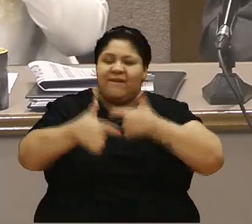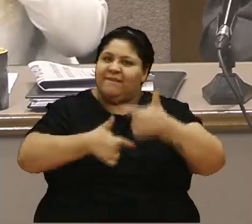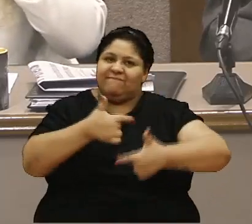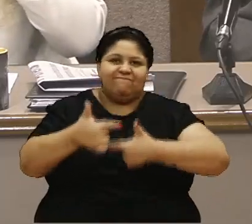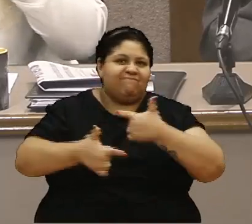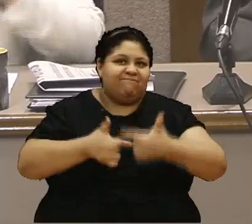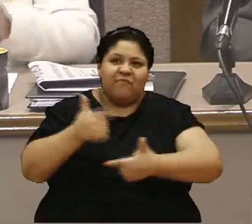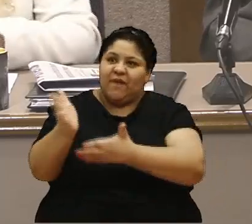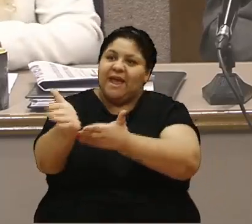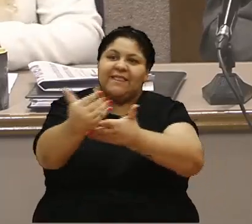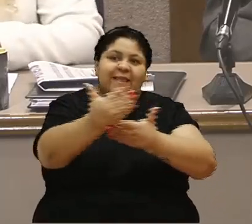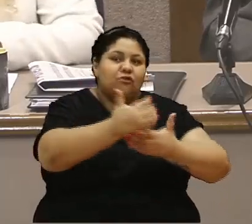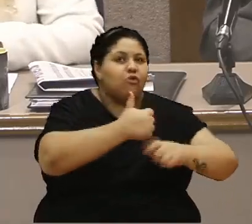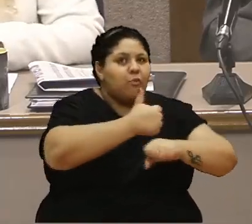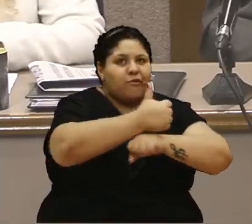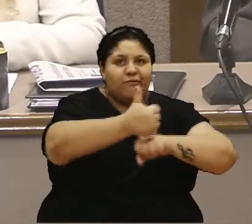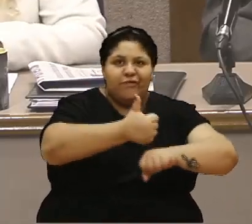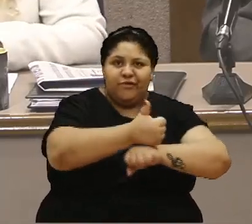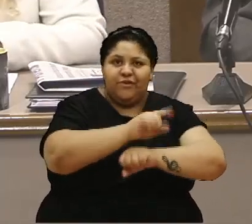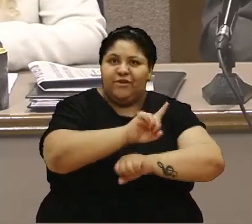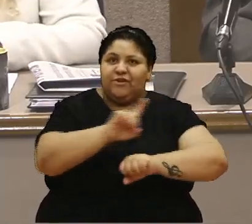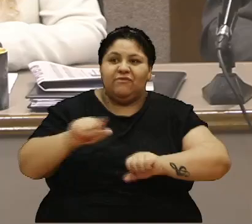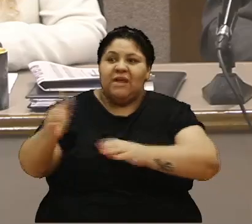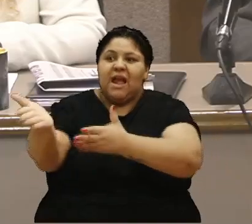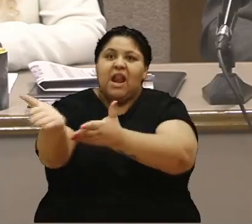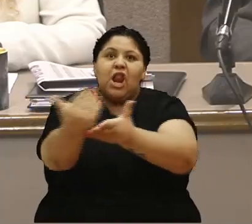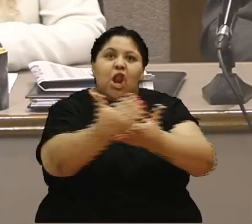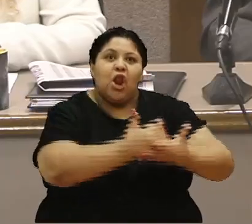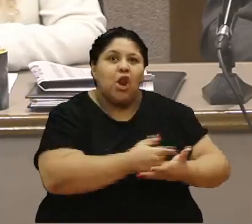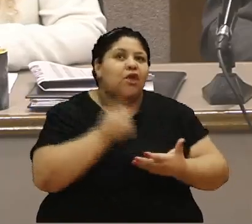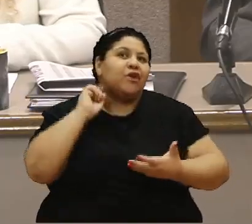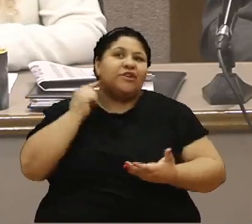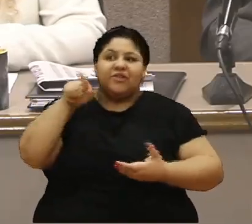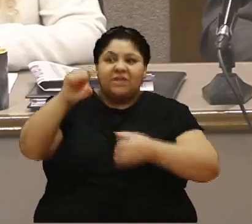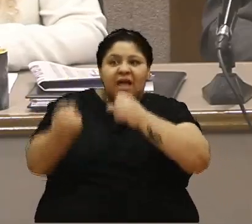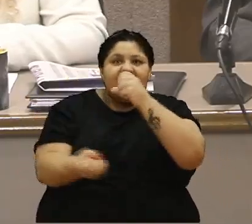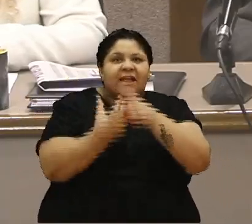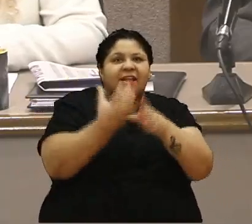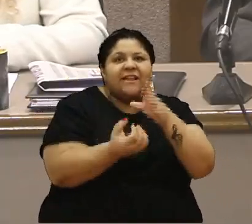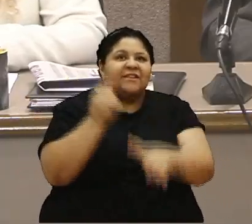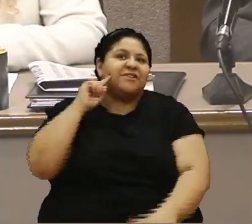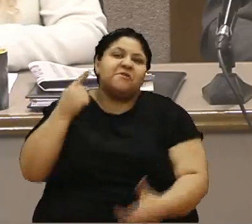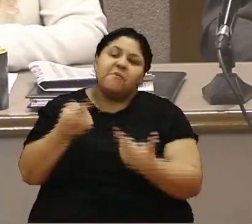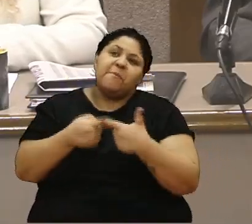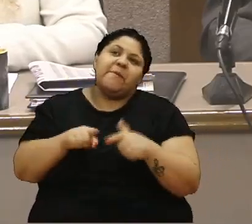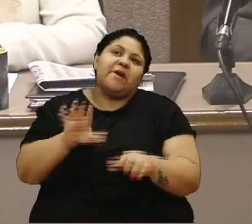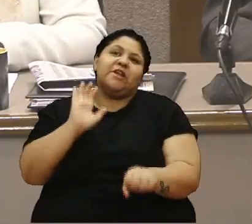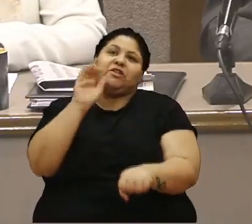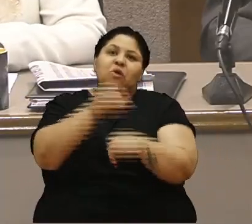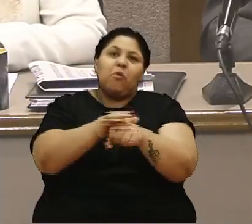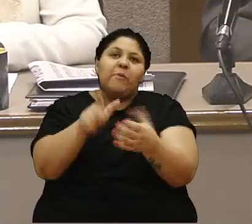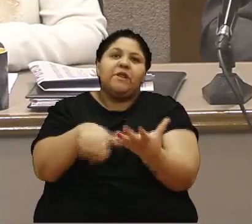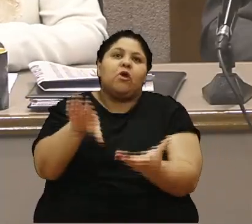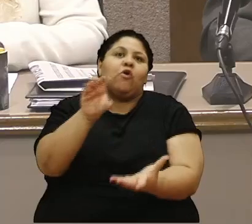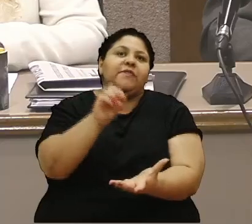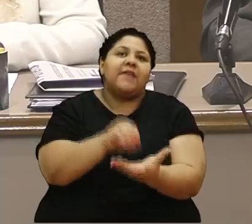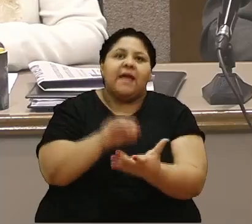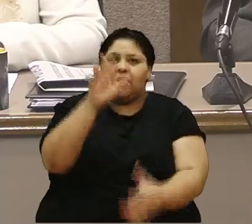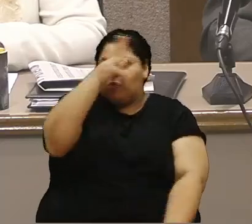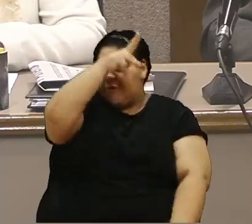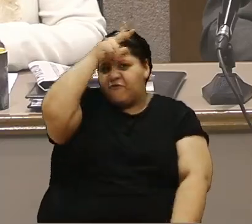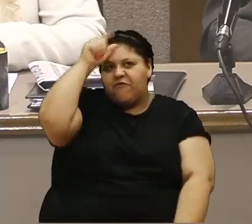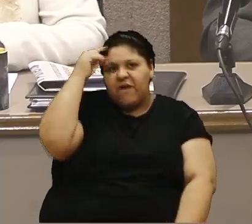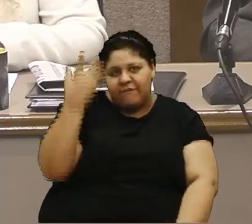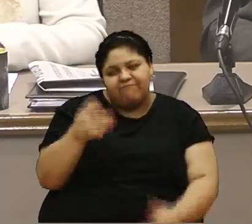não é catador. Isso não está recolhendo lixo, isso está fazendo sujeira. Mas a culpa é da Codeca, a culpa é do prefeito,